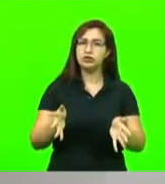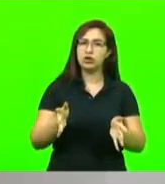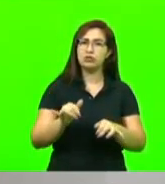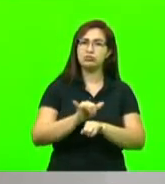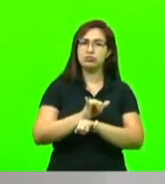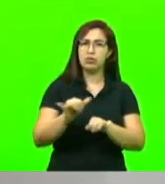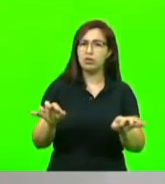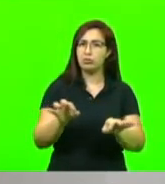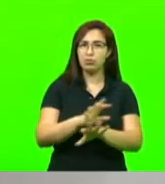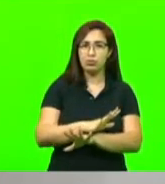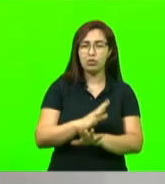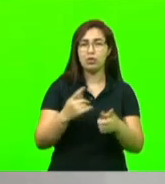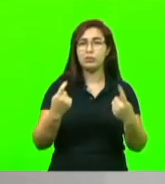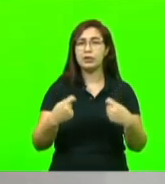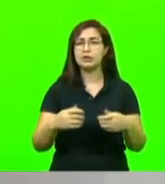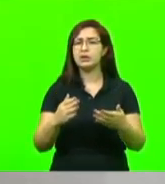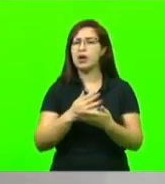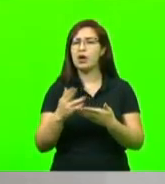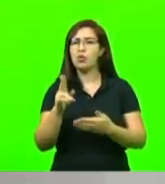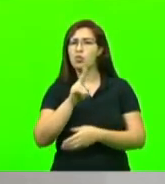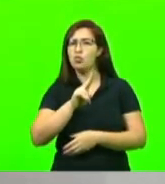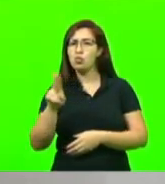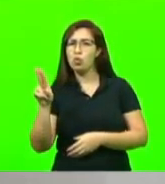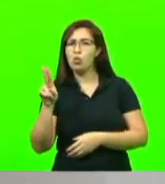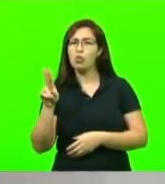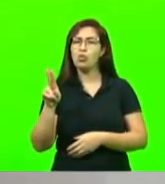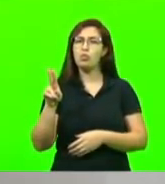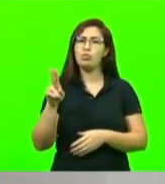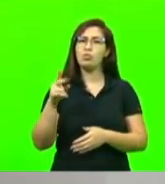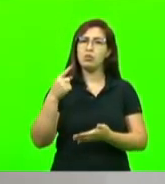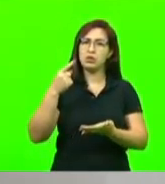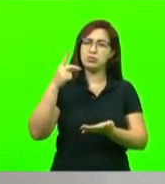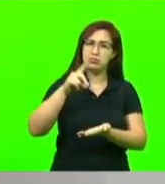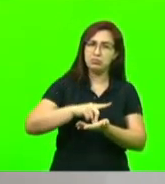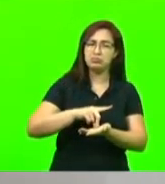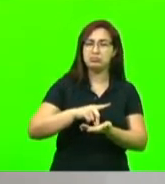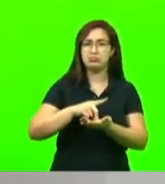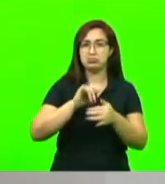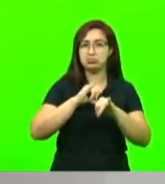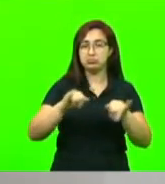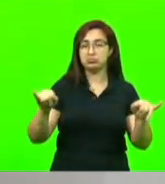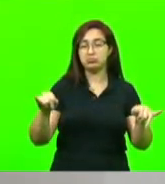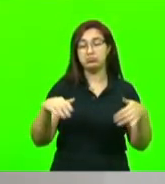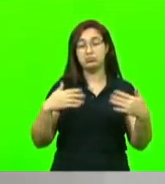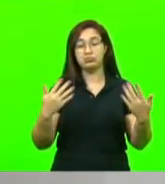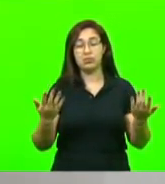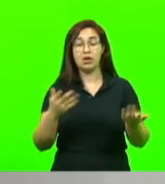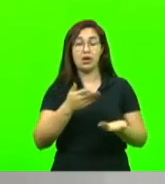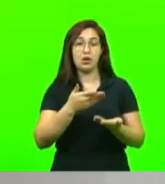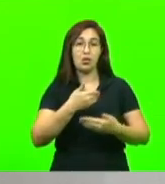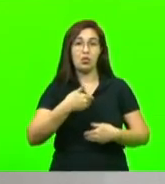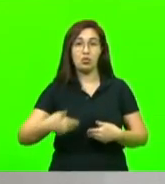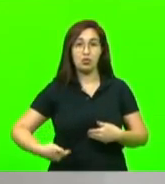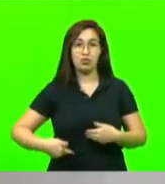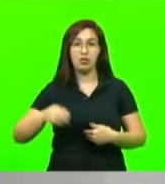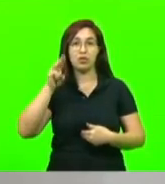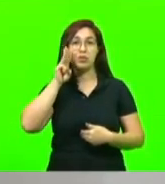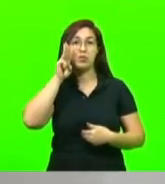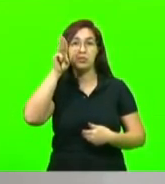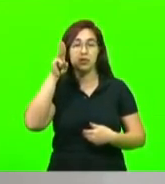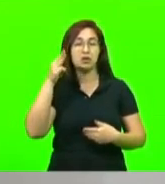a consolidação de alguns nomes. E o governo Carlos Moisés tem